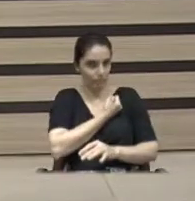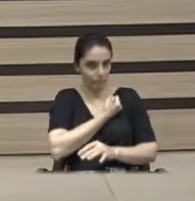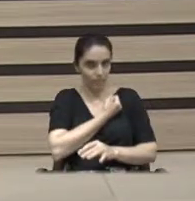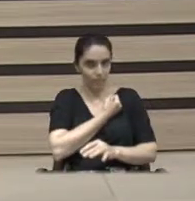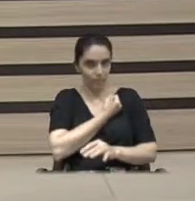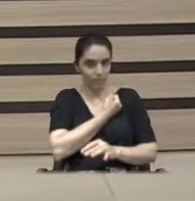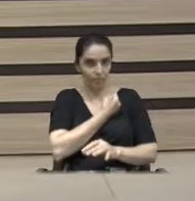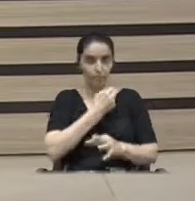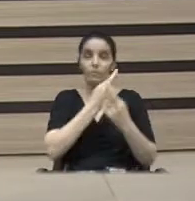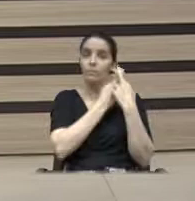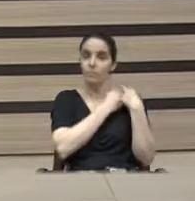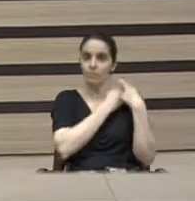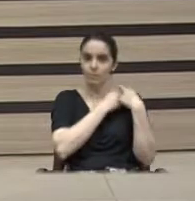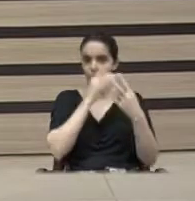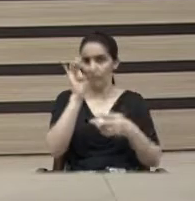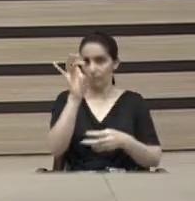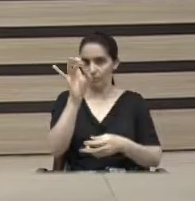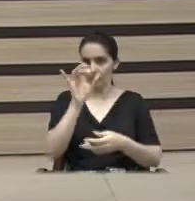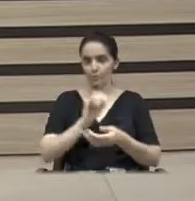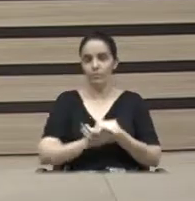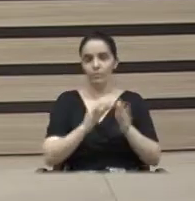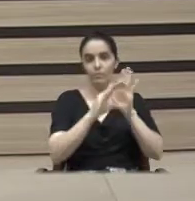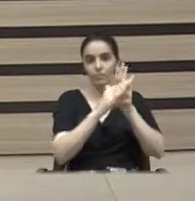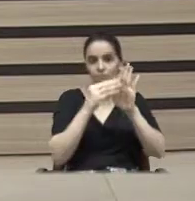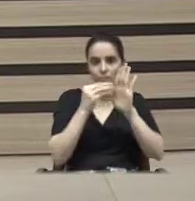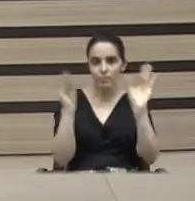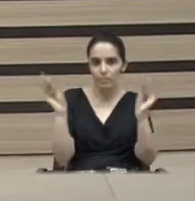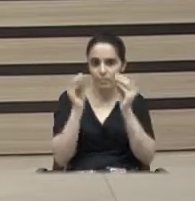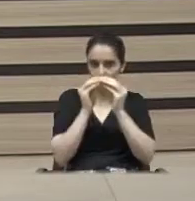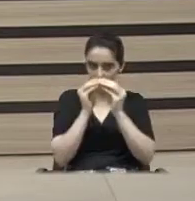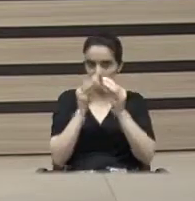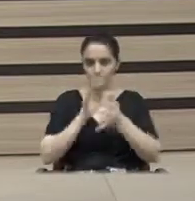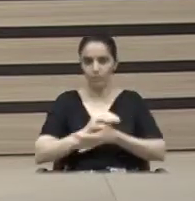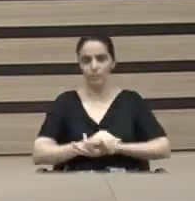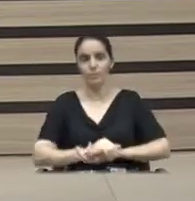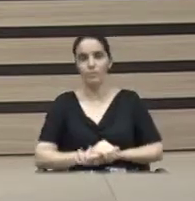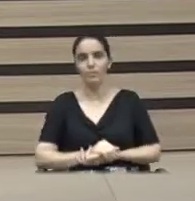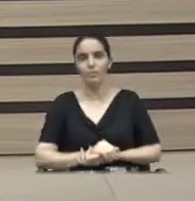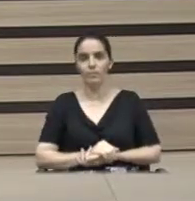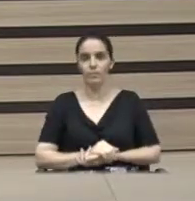do autor e da ementa do requerimento.